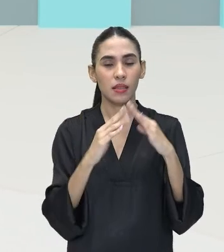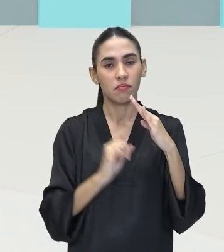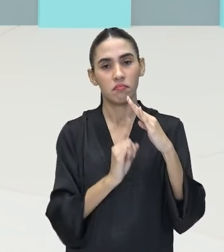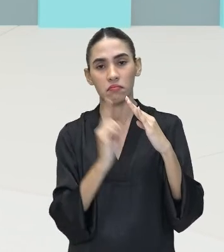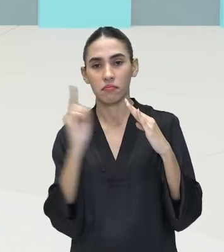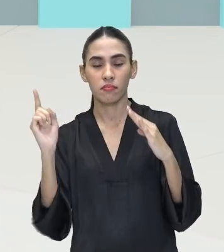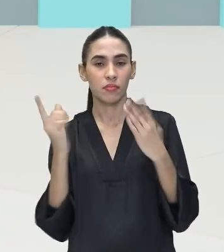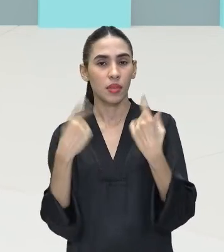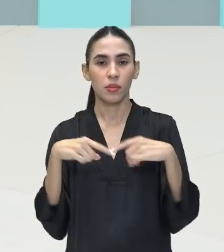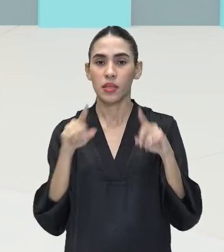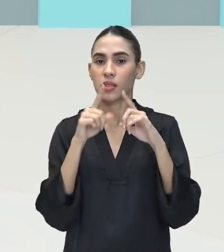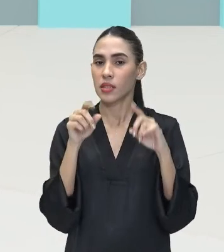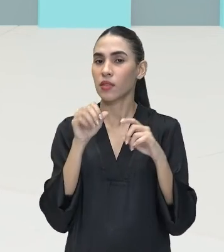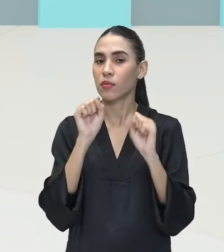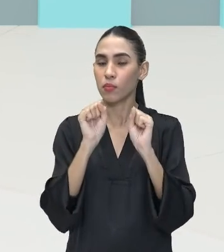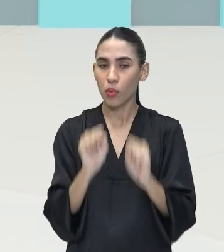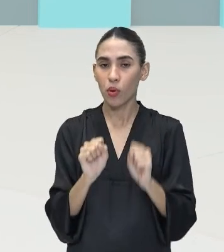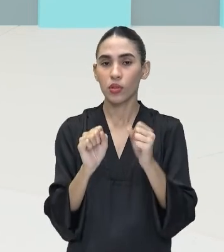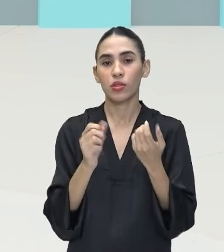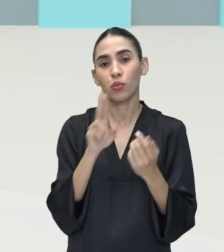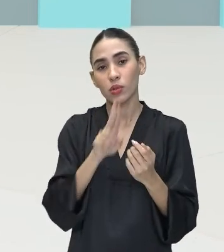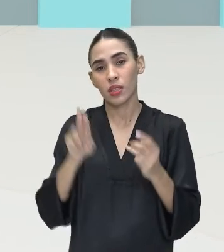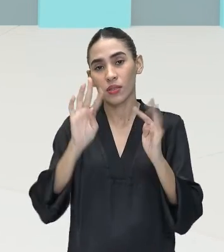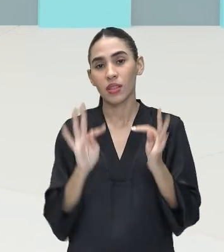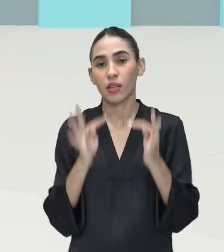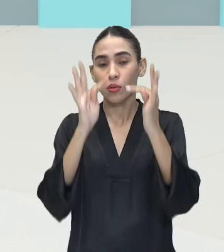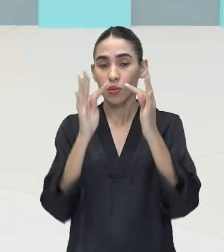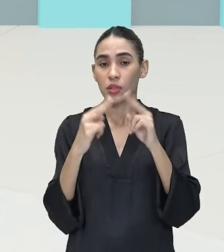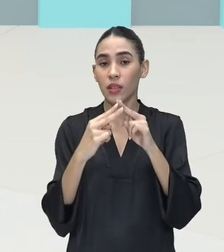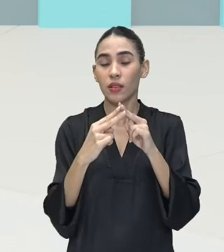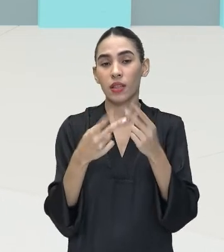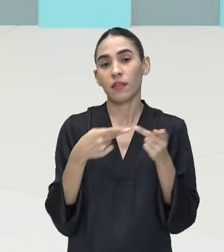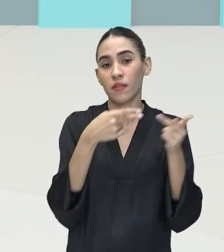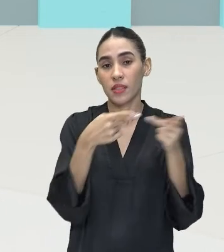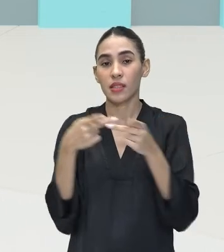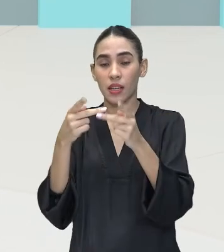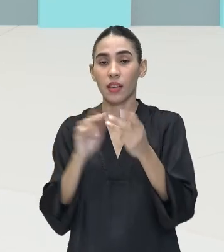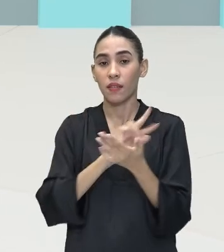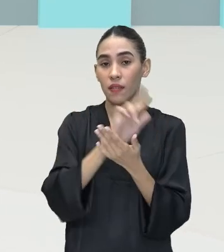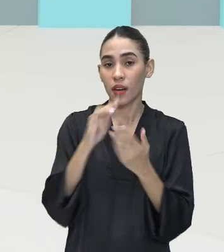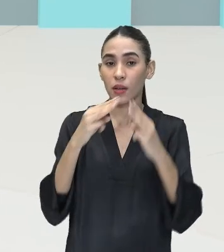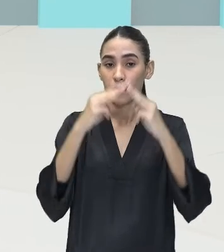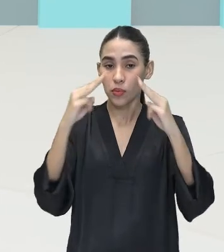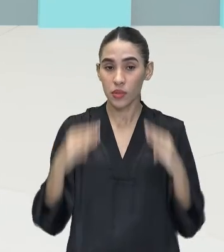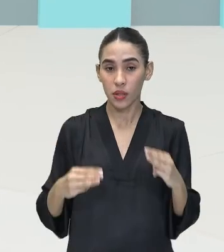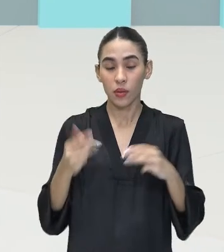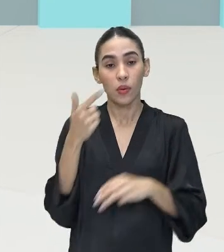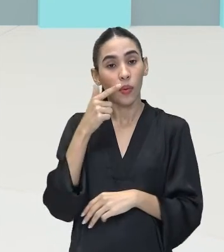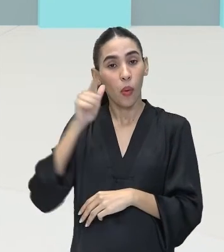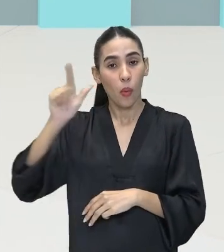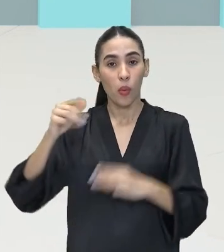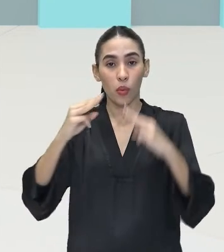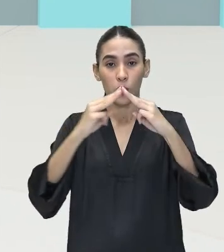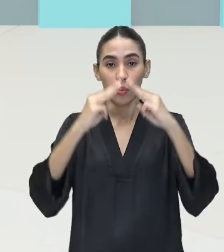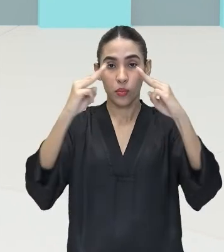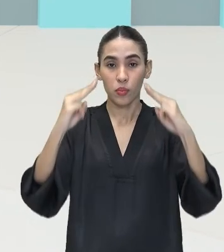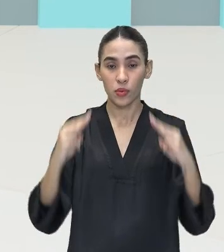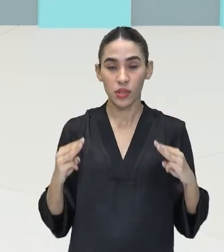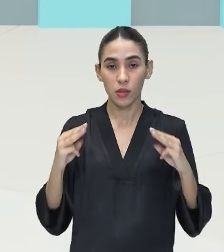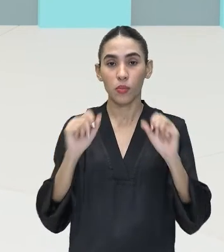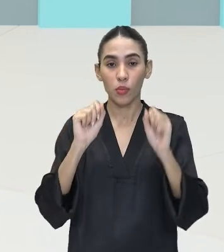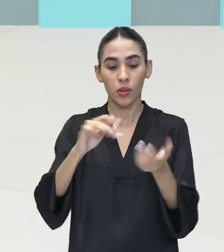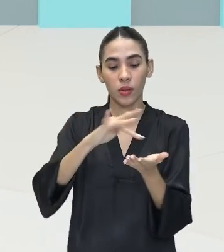visitar vários museus. Olha aqui, outro museu, onde você pode